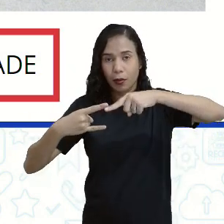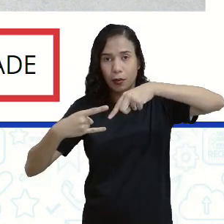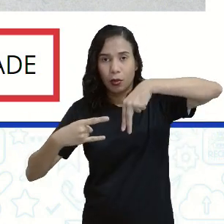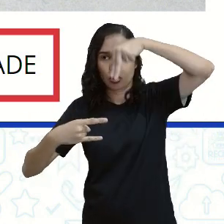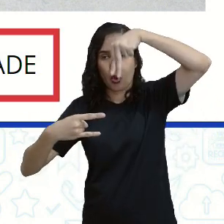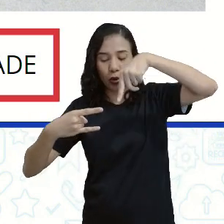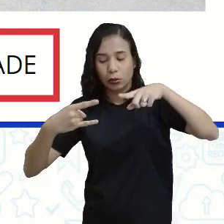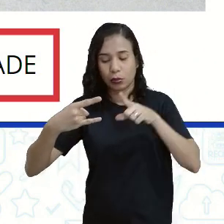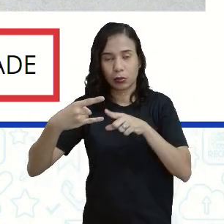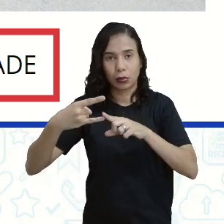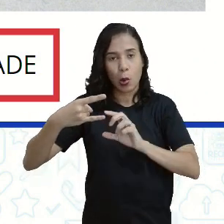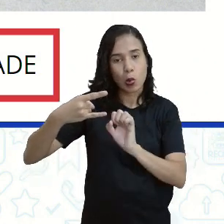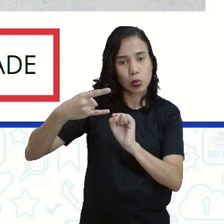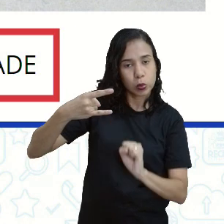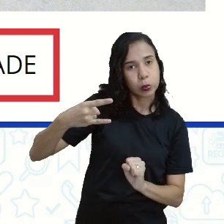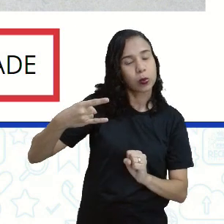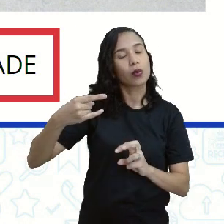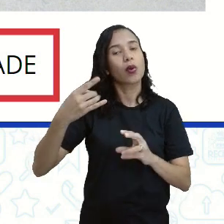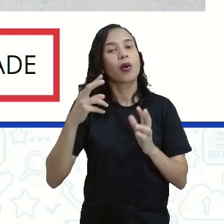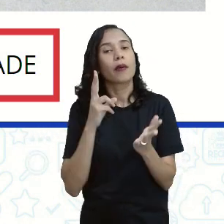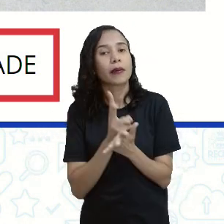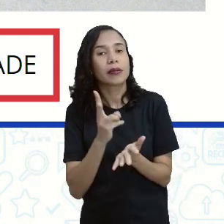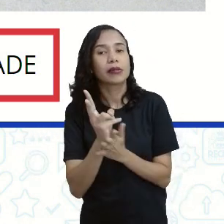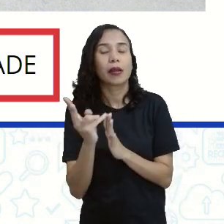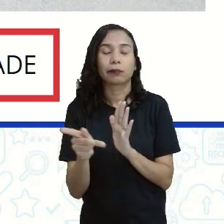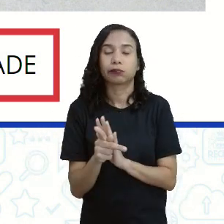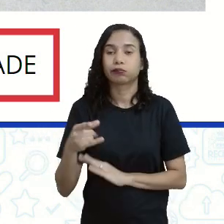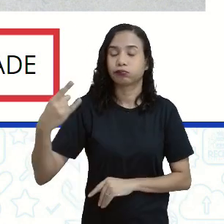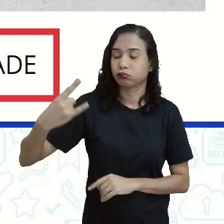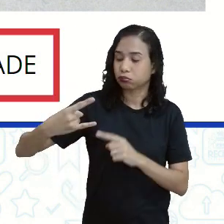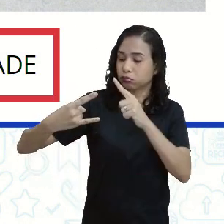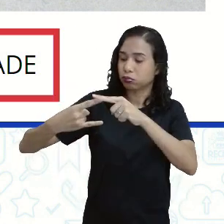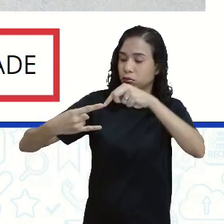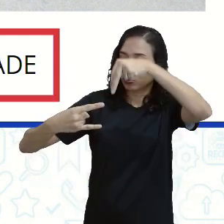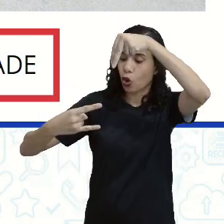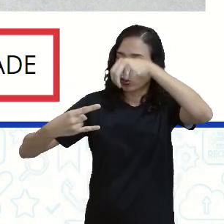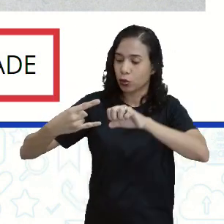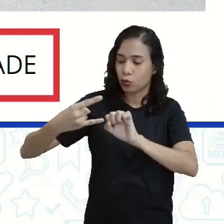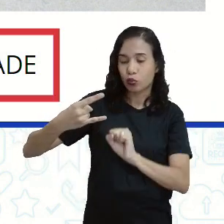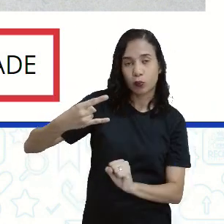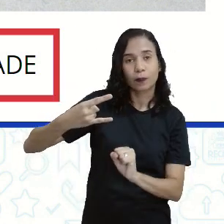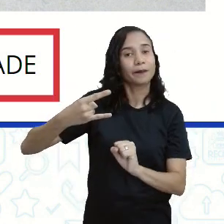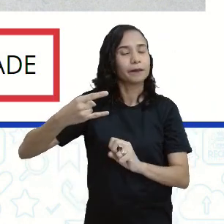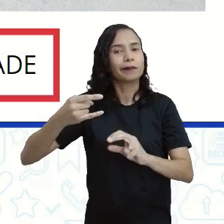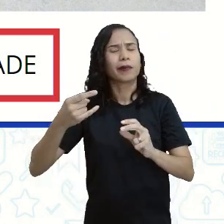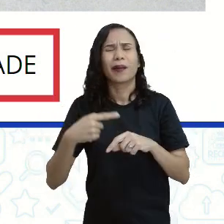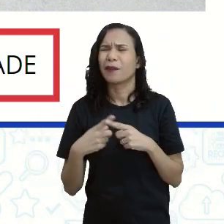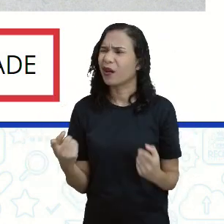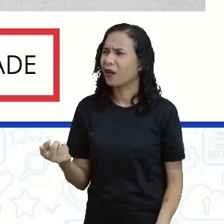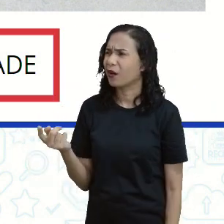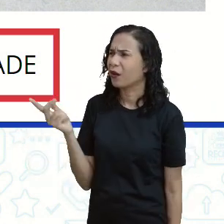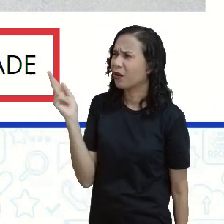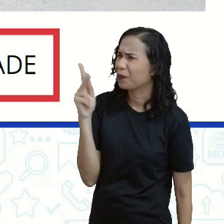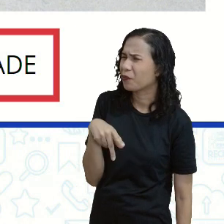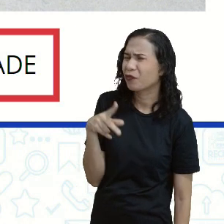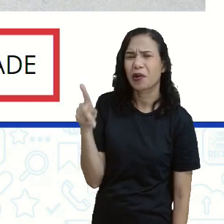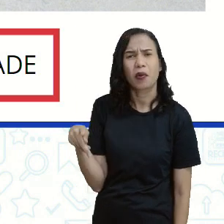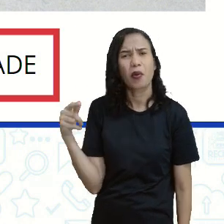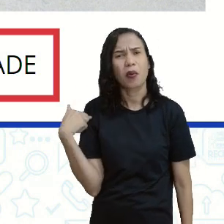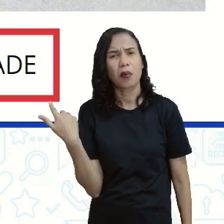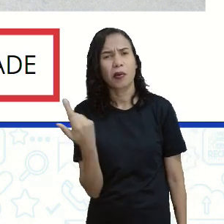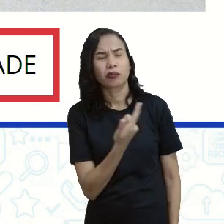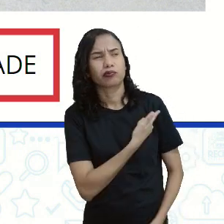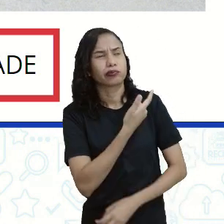sul, certo? Então, todo ímã, ele vai ter polo norte e polo sul. Oxe, professora, se a